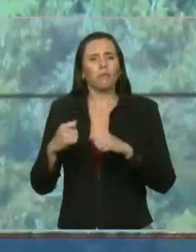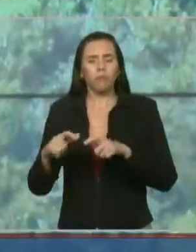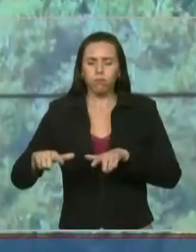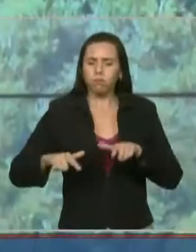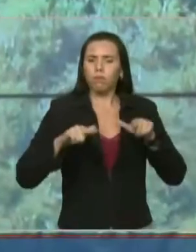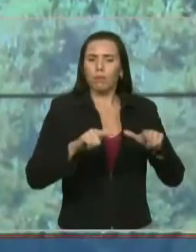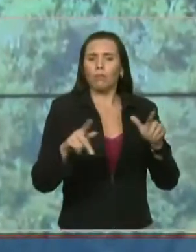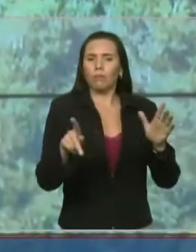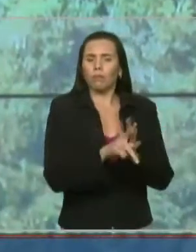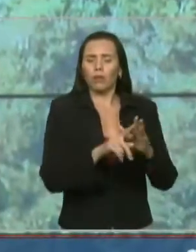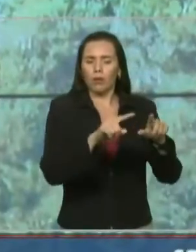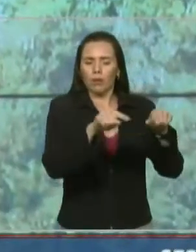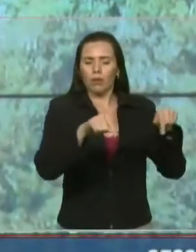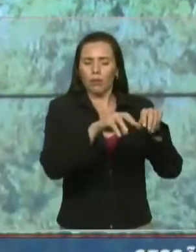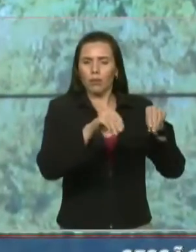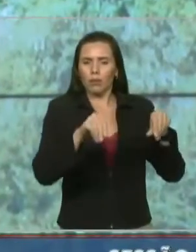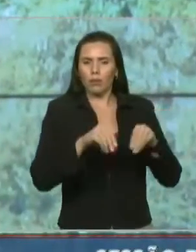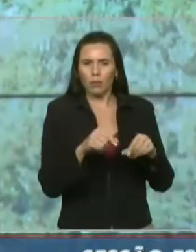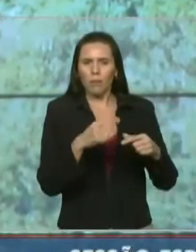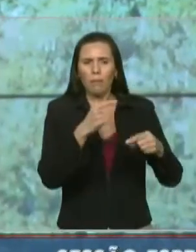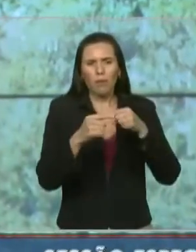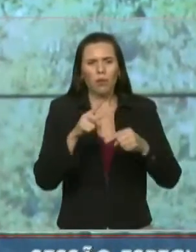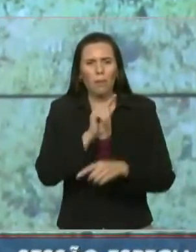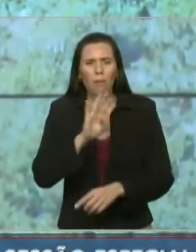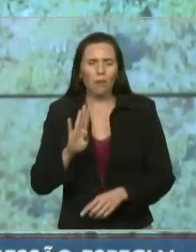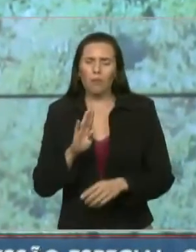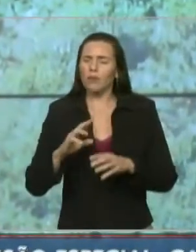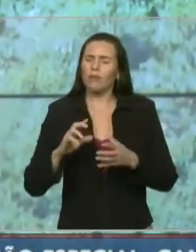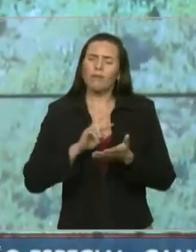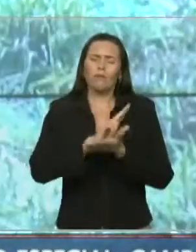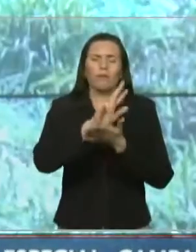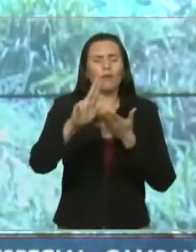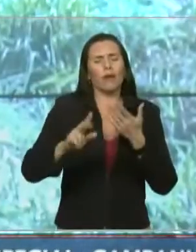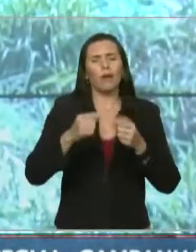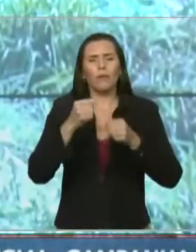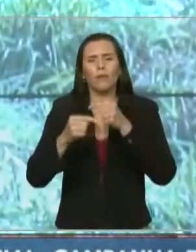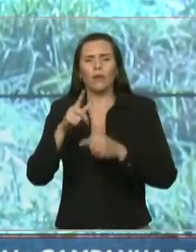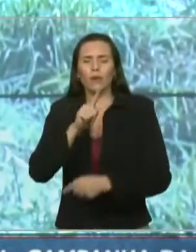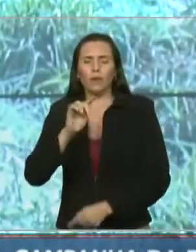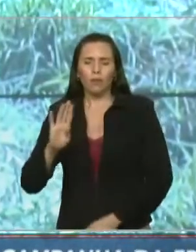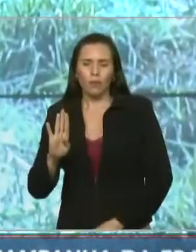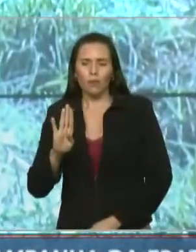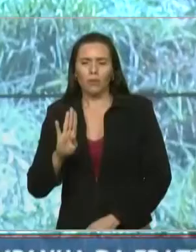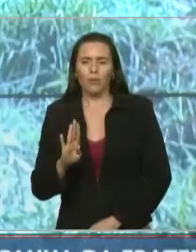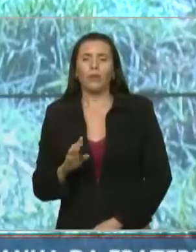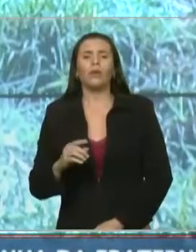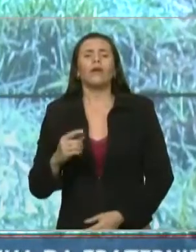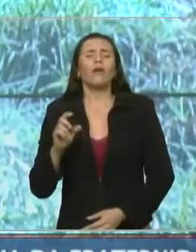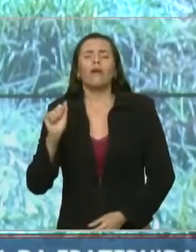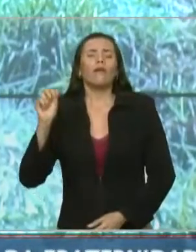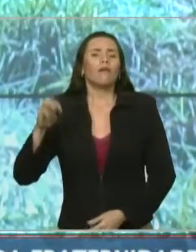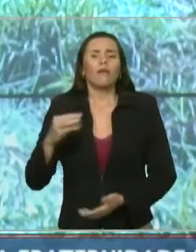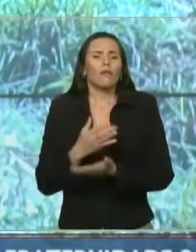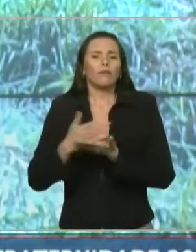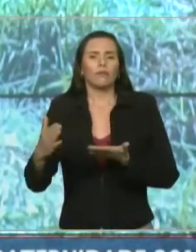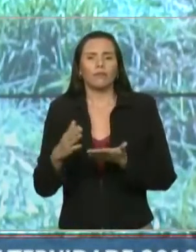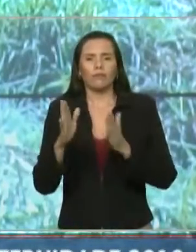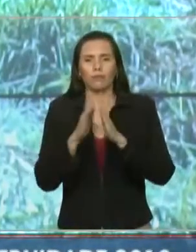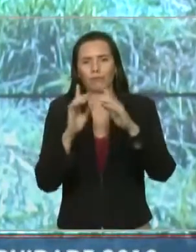ligada a políticas públicas, claro, e outras políticas. Então, quem começou tudo isso com nós foi a Igreja Católica.